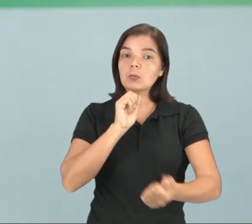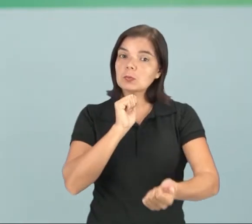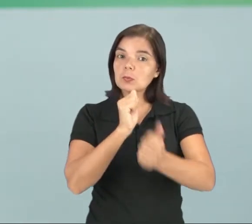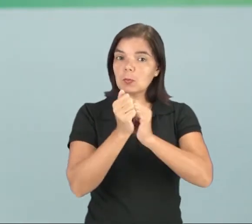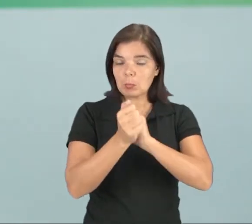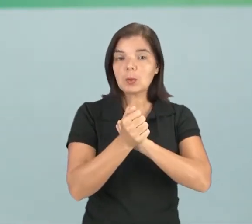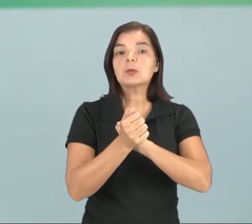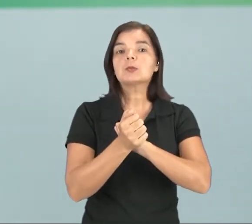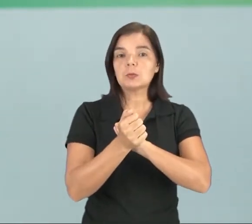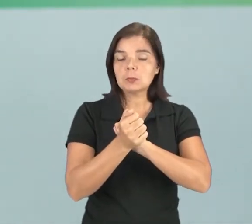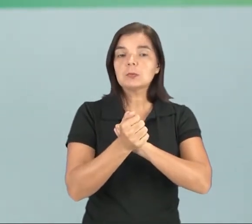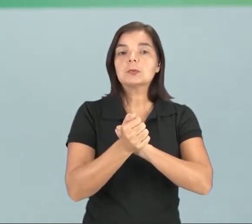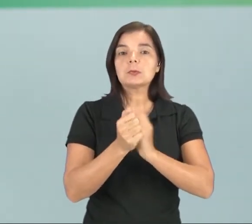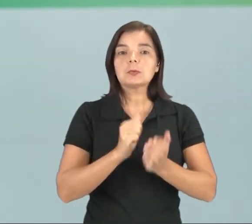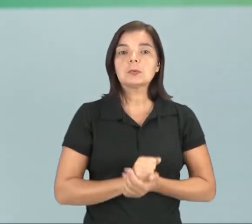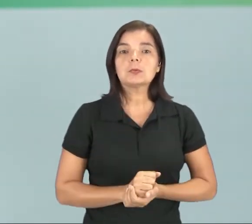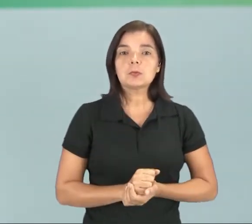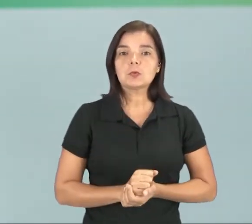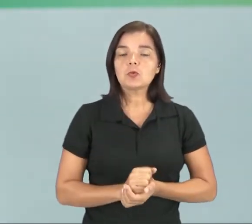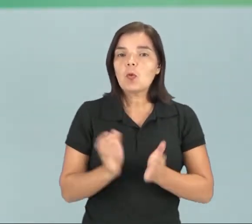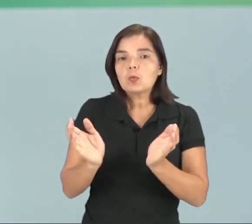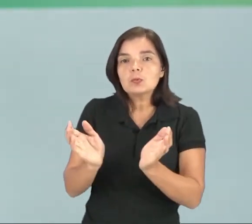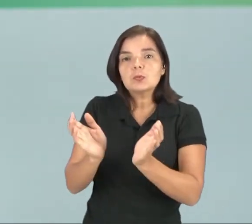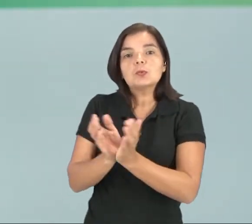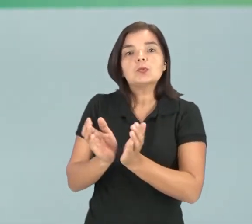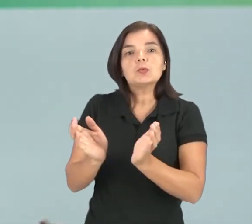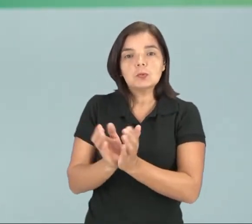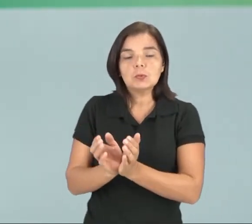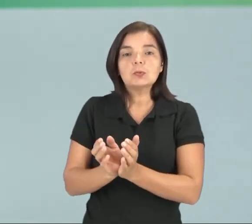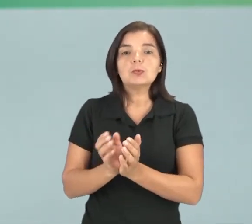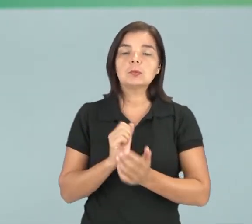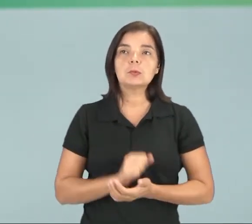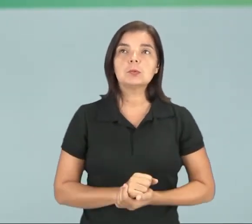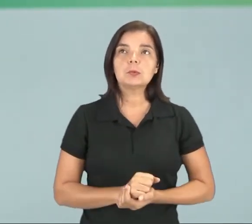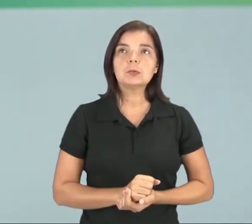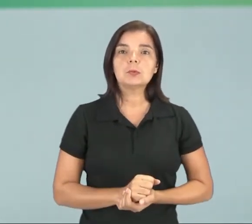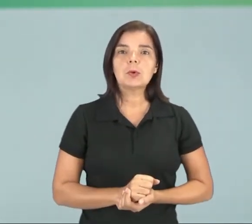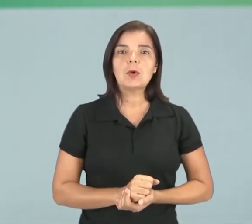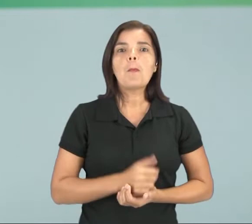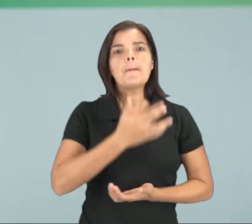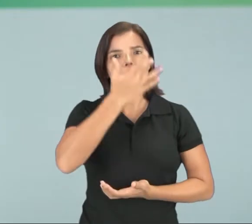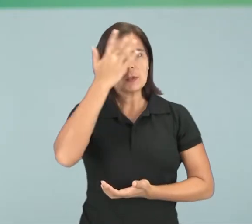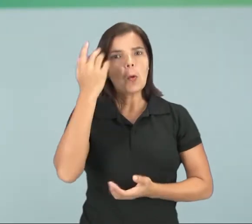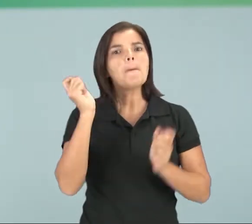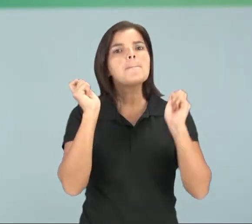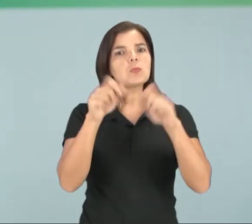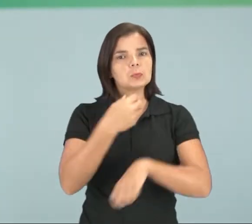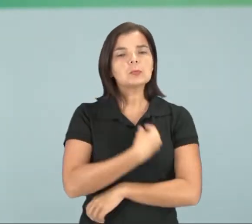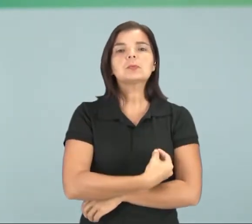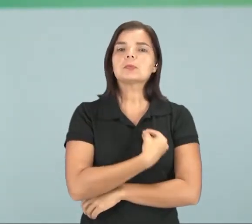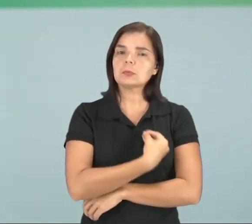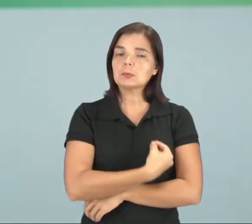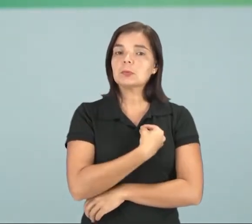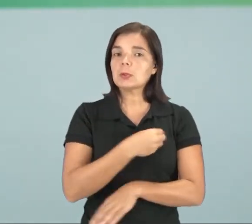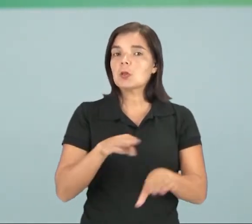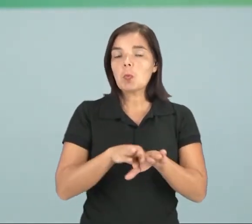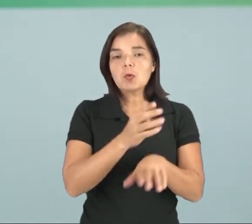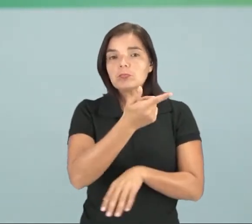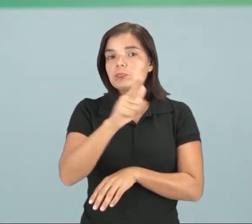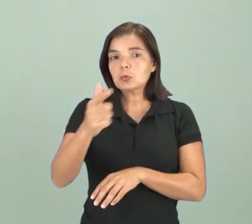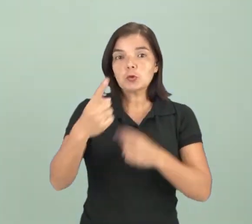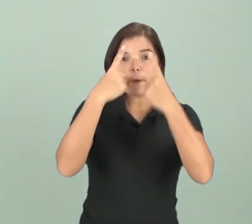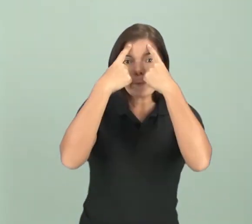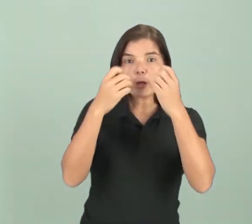esporte extremamente coletivo, onde muitas pessoas participassem, e que não